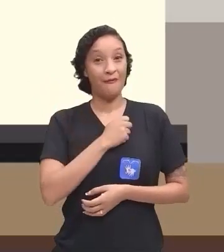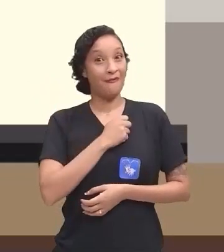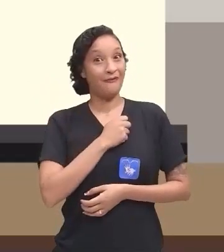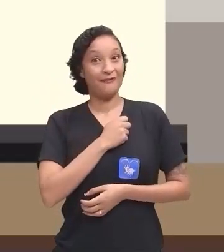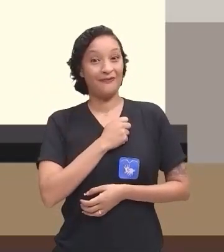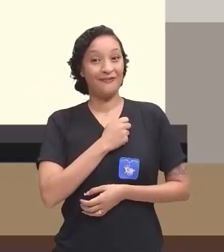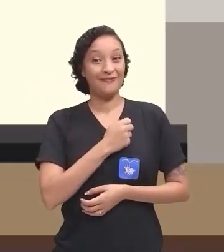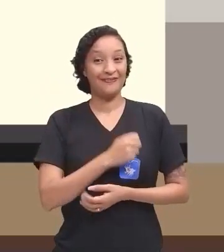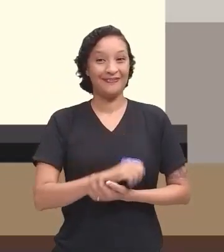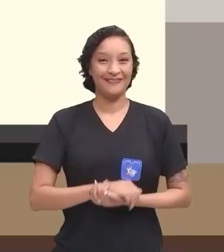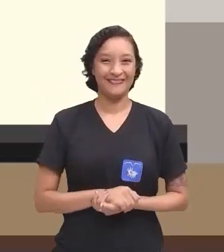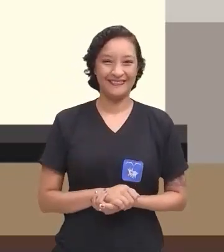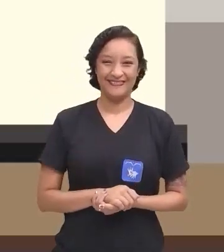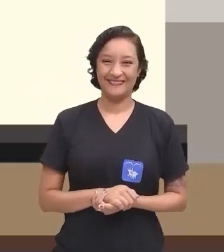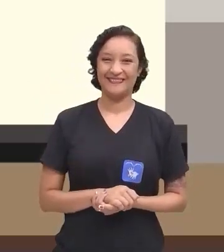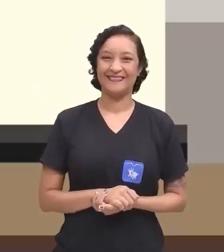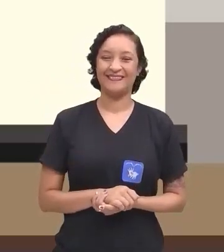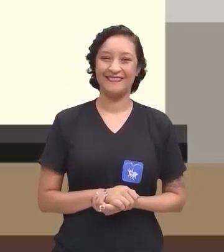uau!